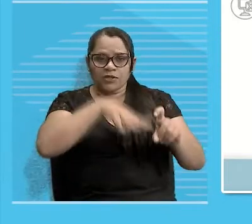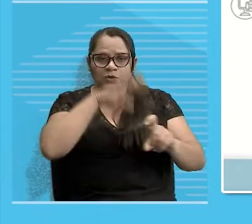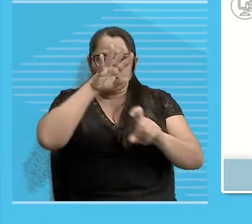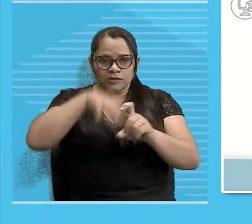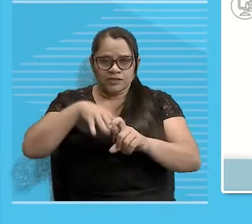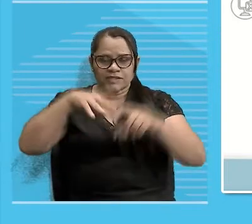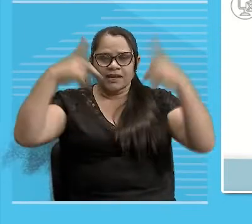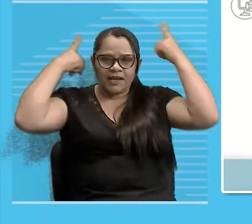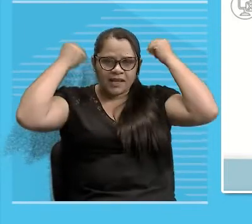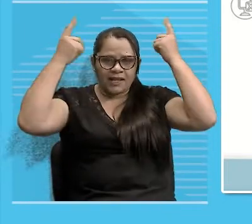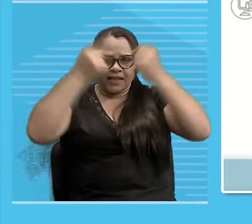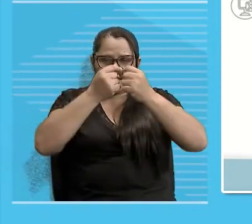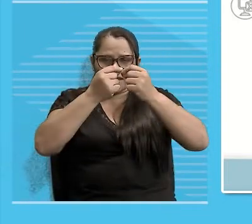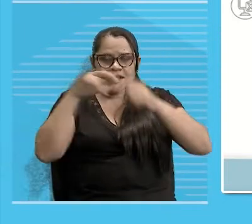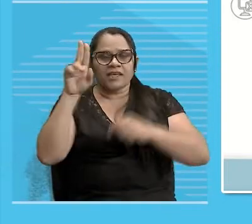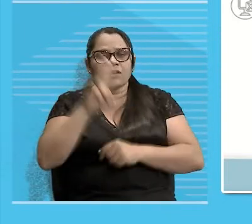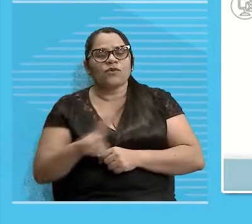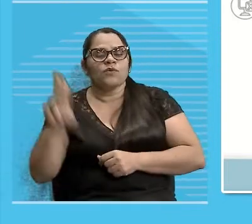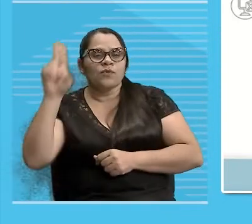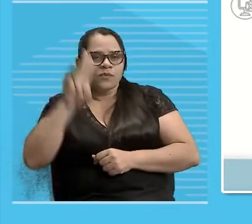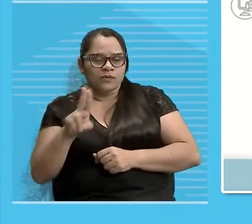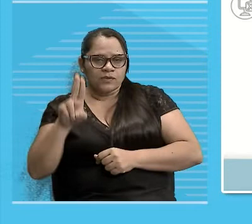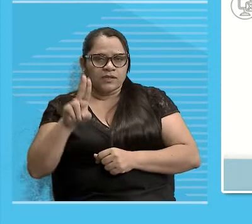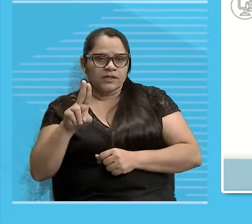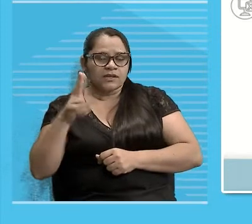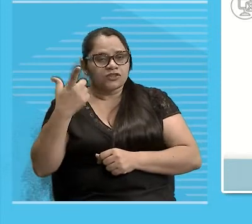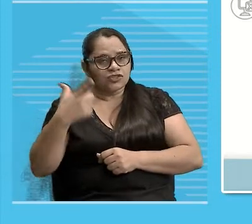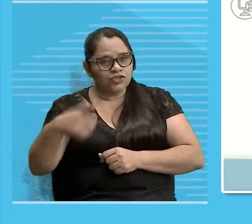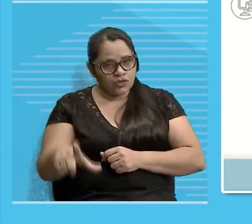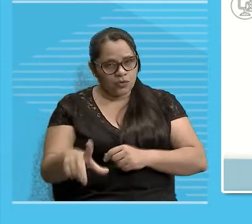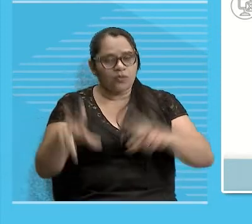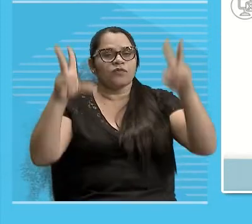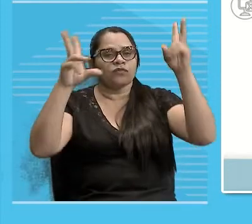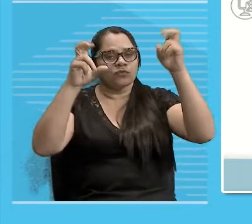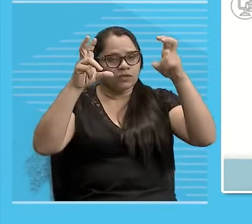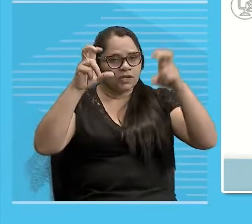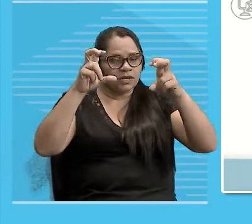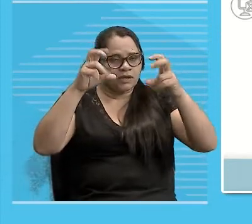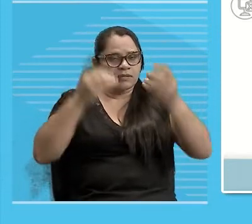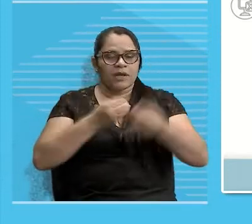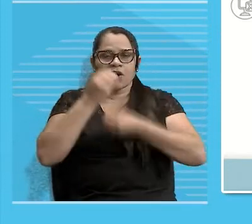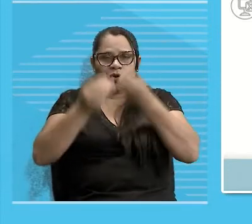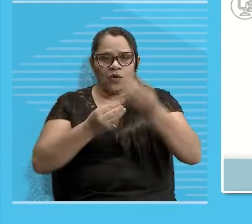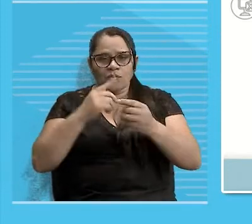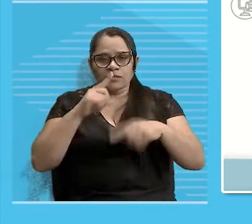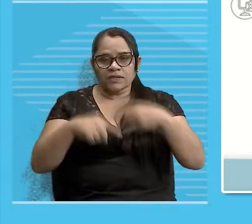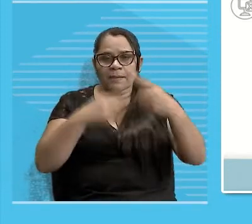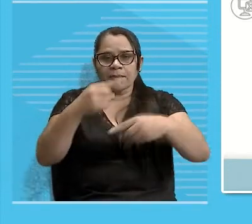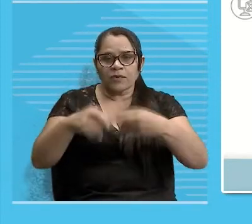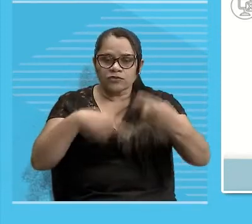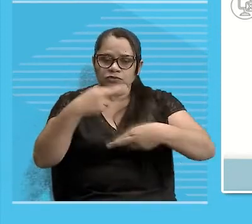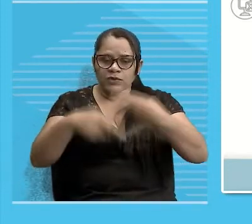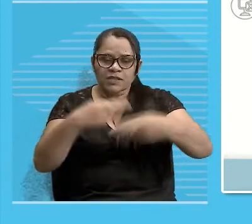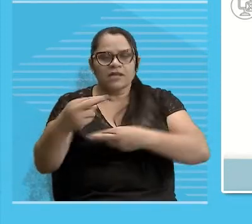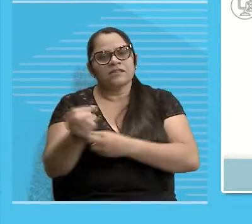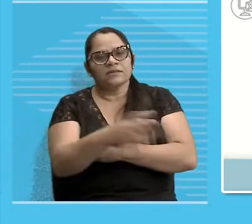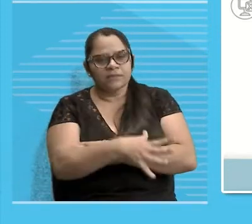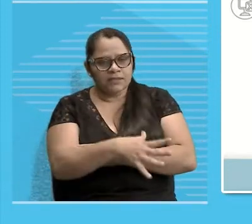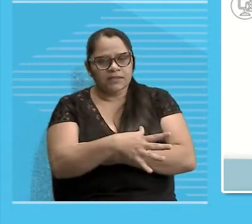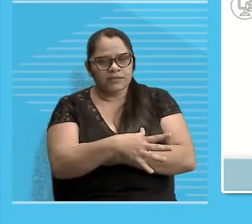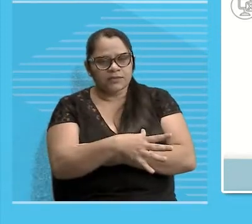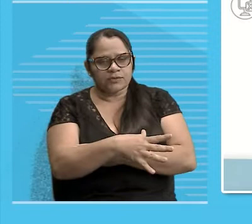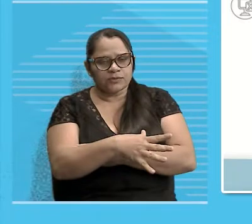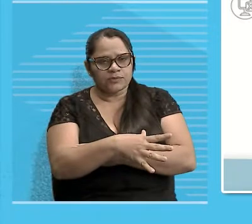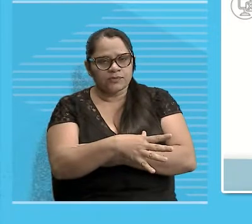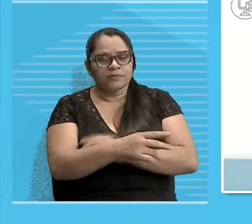Caravaggio vai usar novamente essa temática, né? Logo após o Renascimento, que